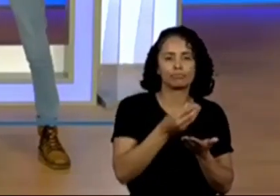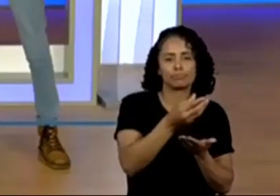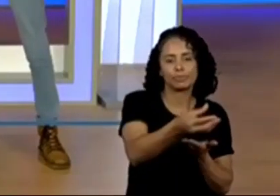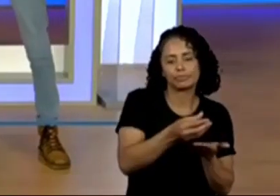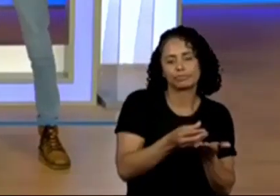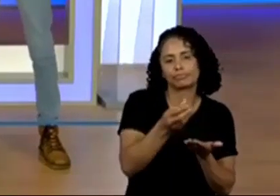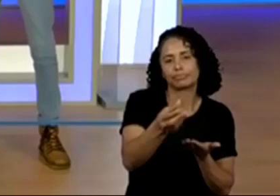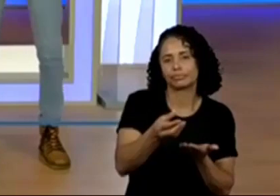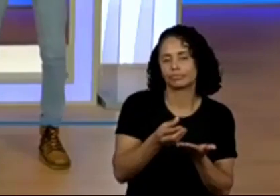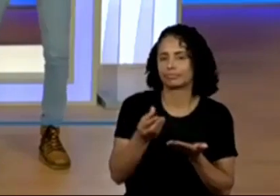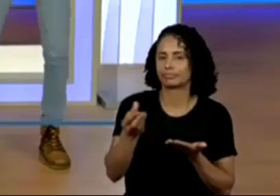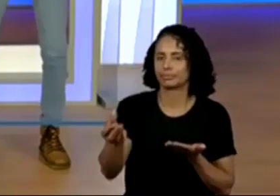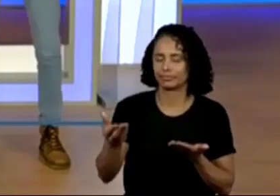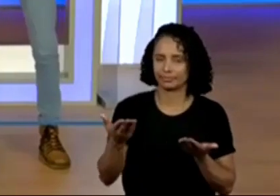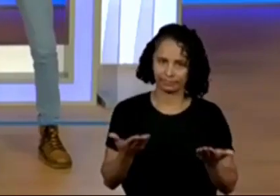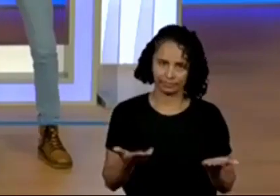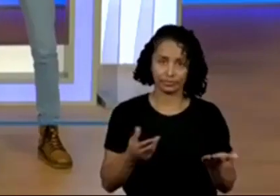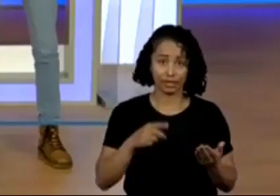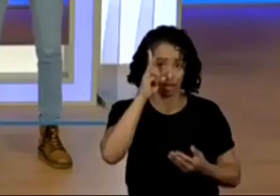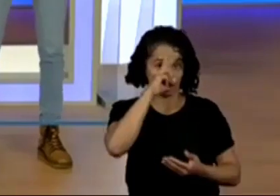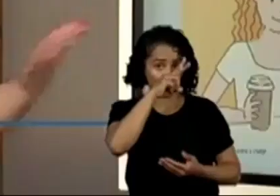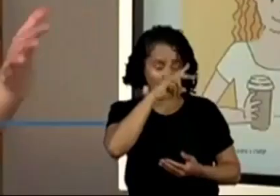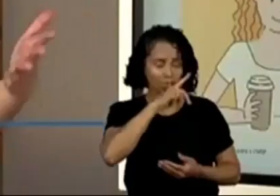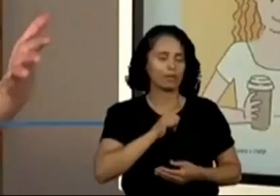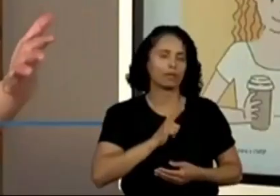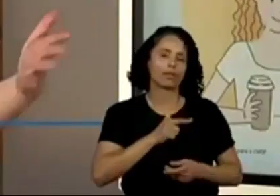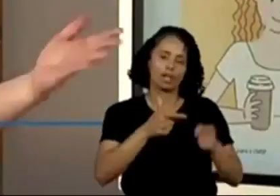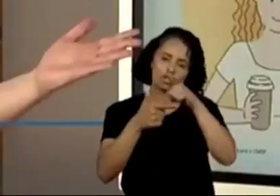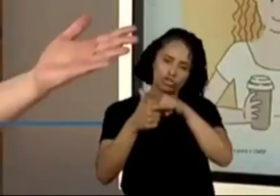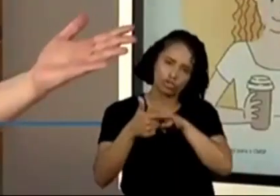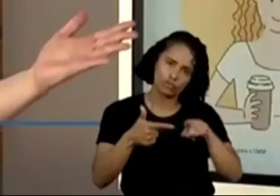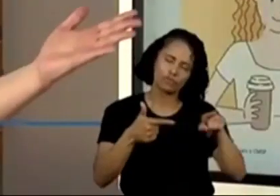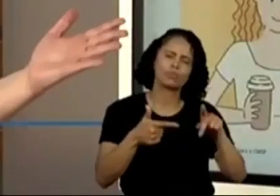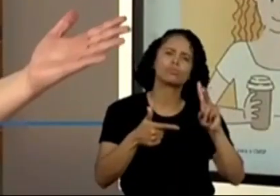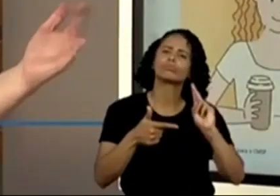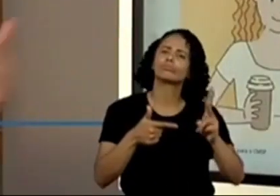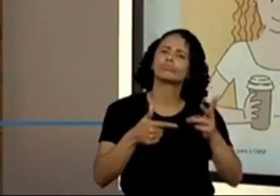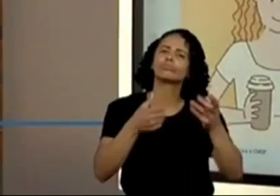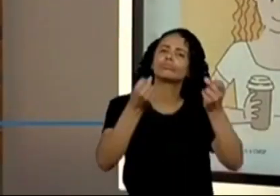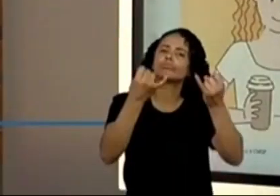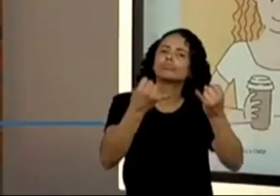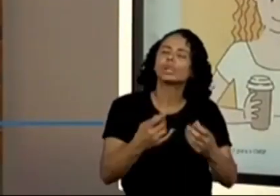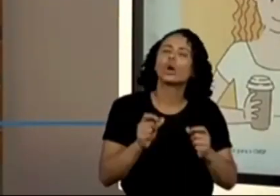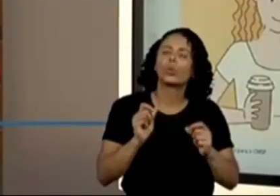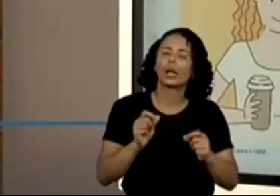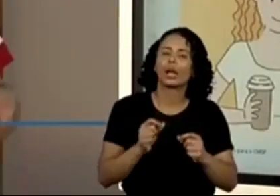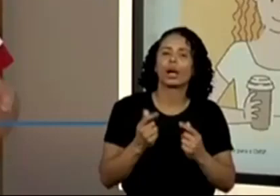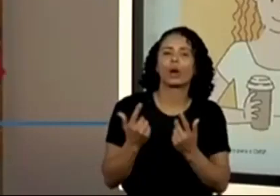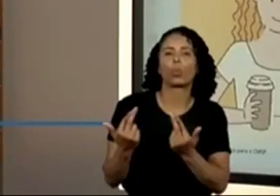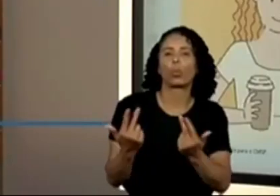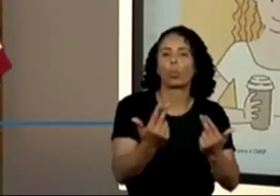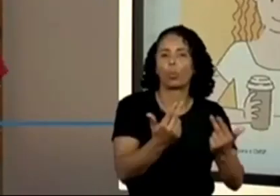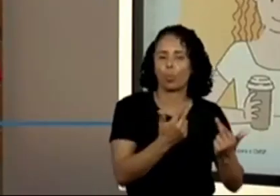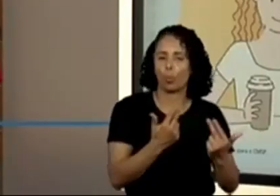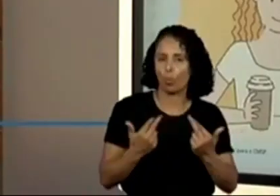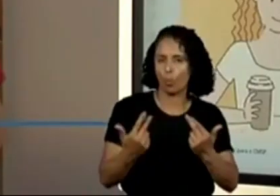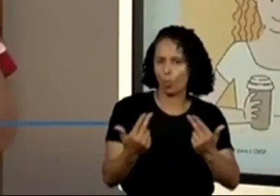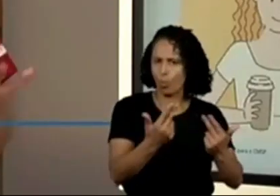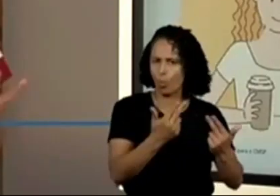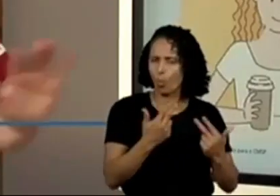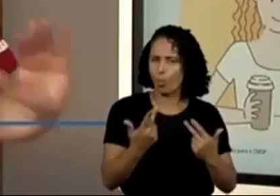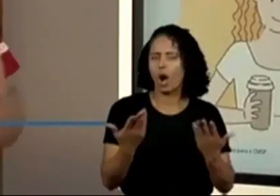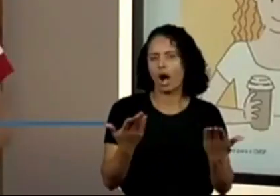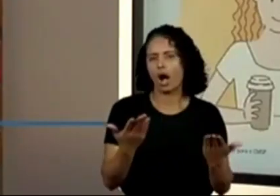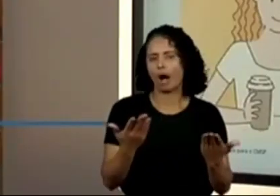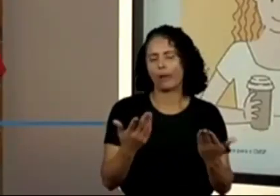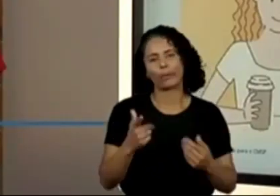algo. Lembrando, né, que nós estamos dividindo. Falando aí sempre, nós estamos dividindo em partes iguais, né? Nós estamos comentando sempre de